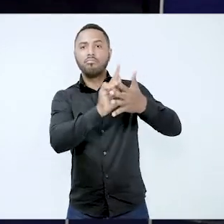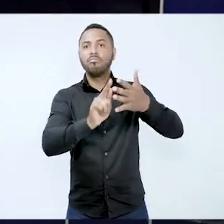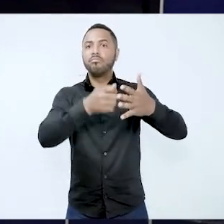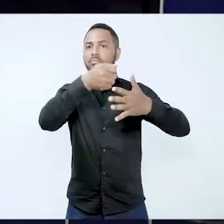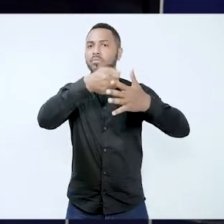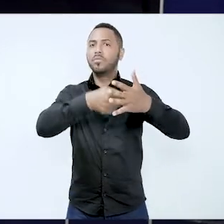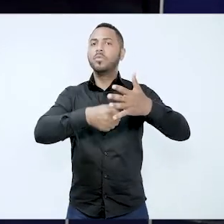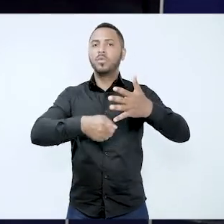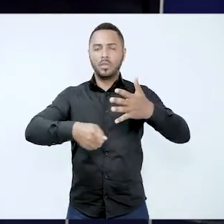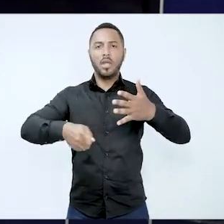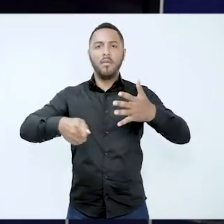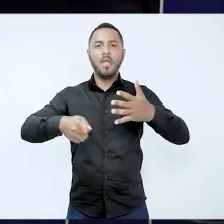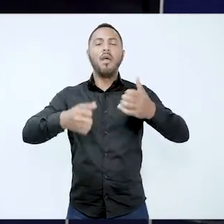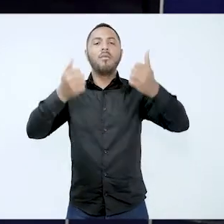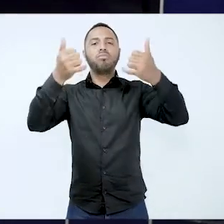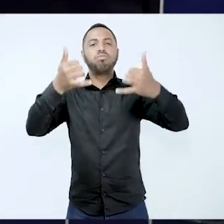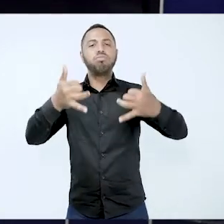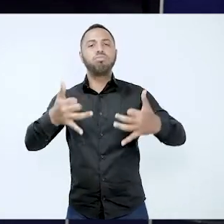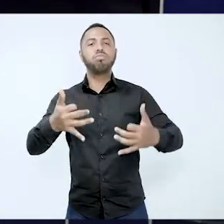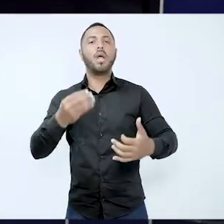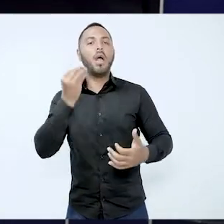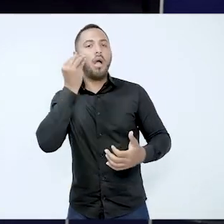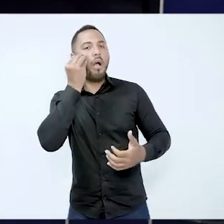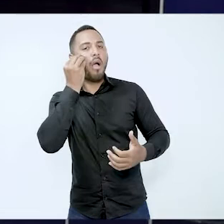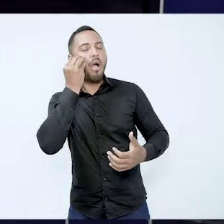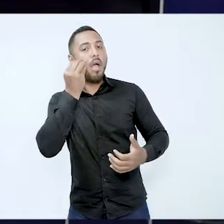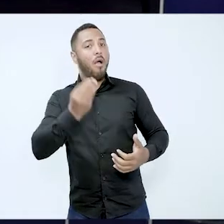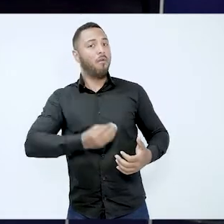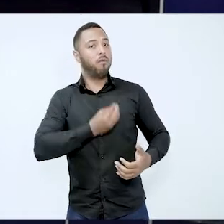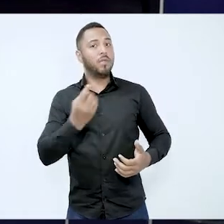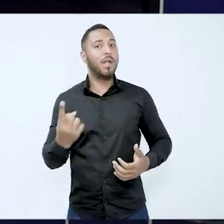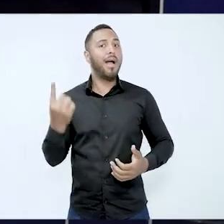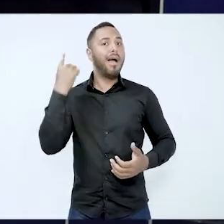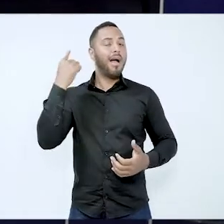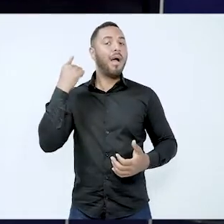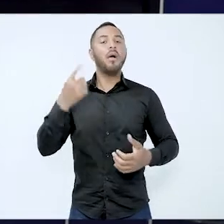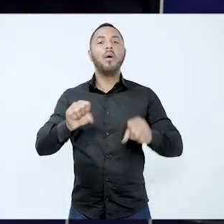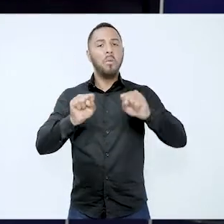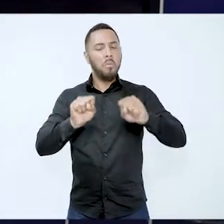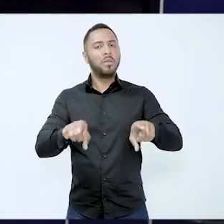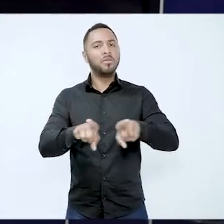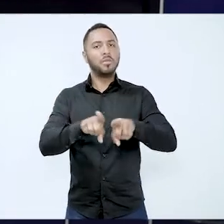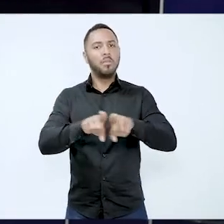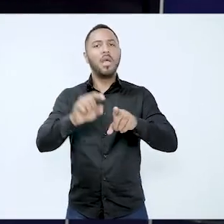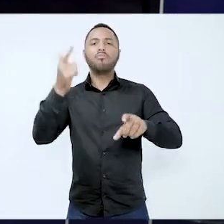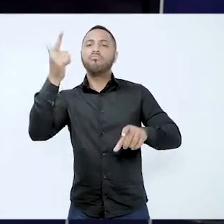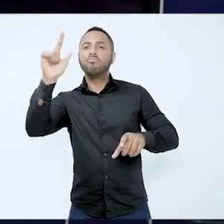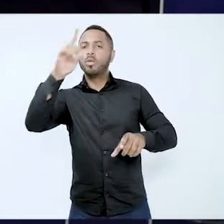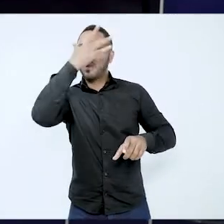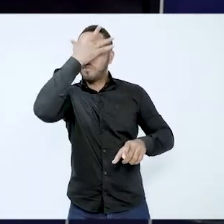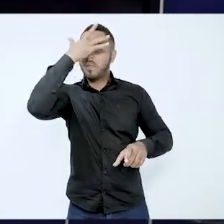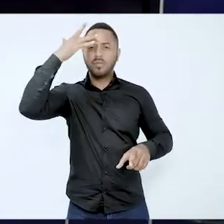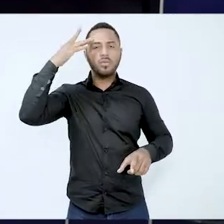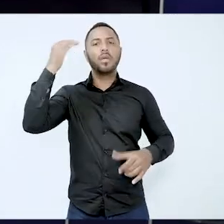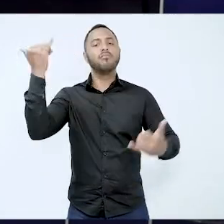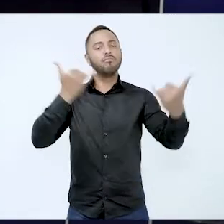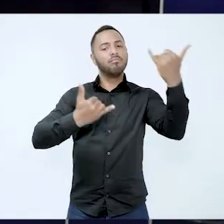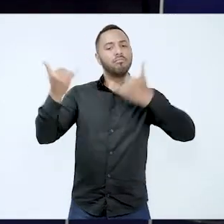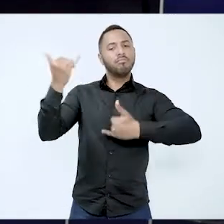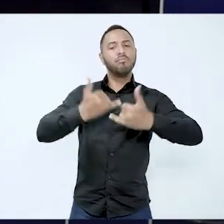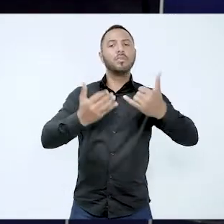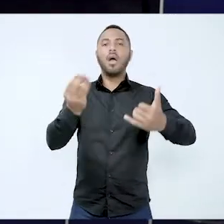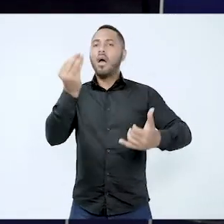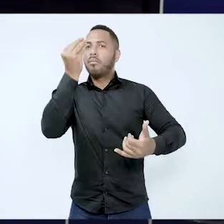de falar sobre as suas experiências vividas no passado, eu também posso contar as experiências de outras pessoas. Como